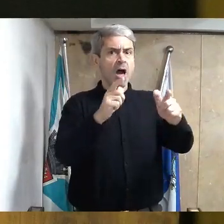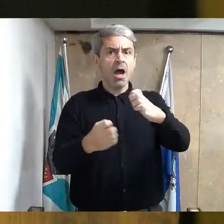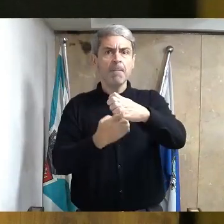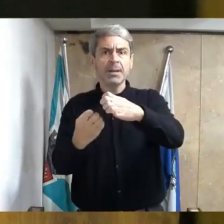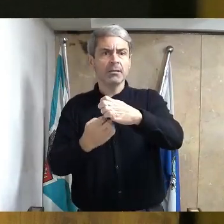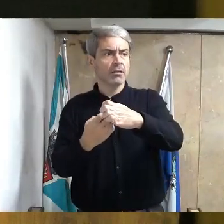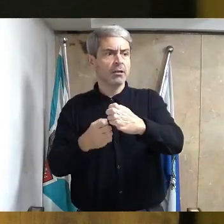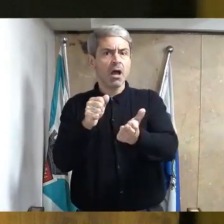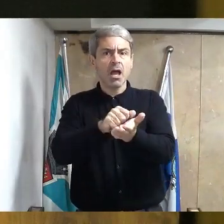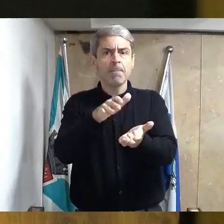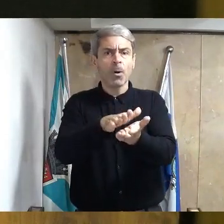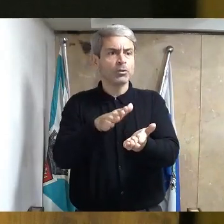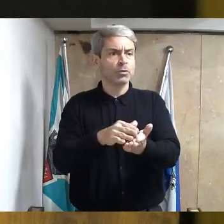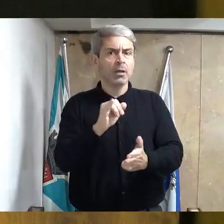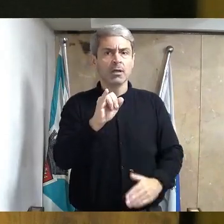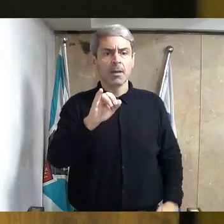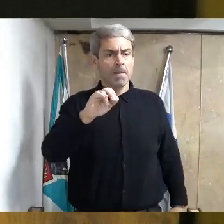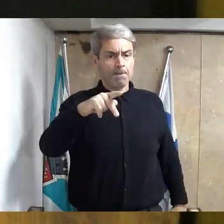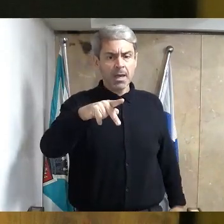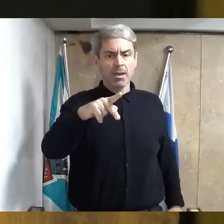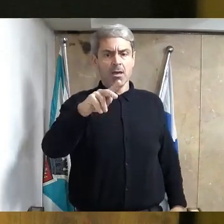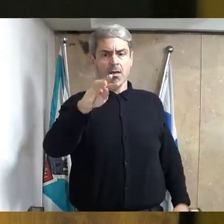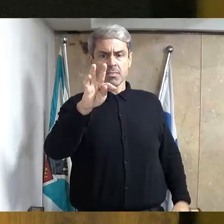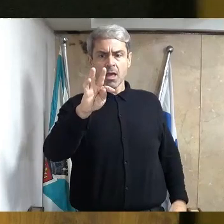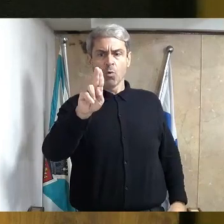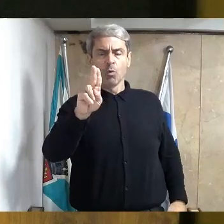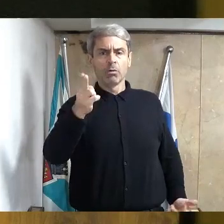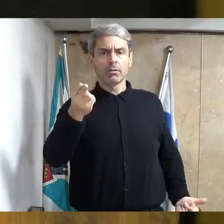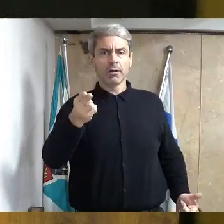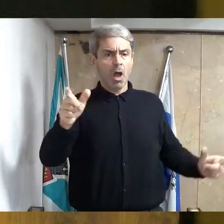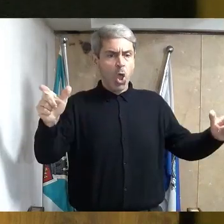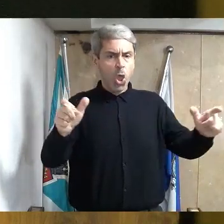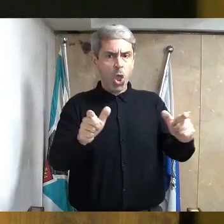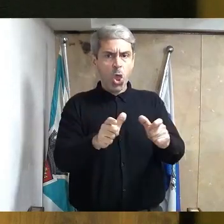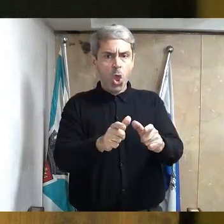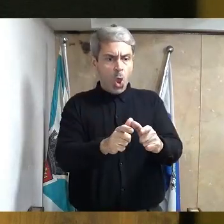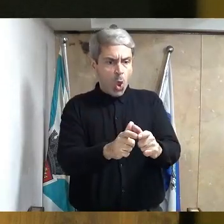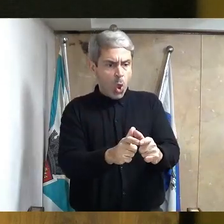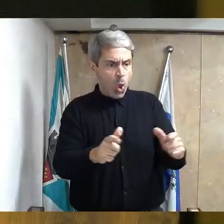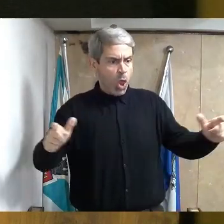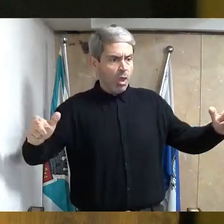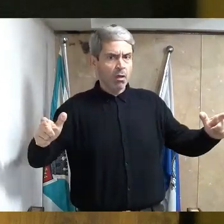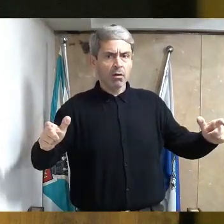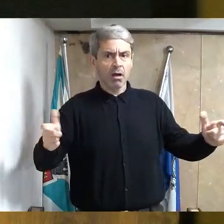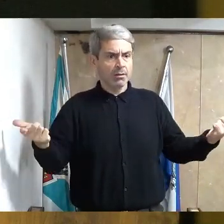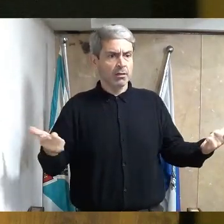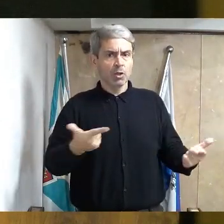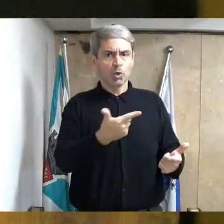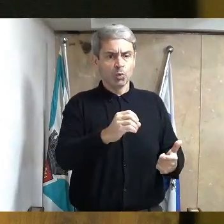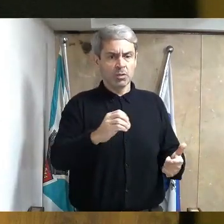com 2 mil metros quadrados e está lançado no seu IPTU 200 metros quadrados.